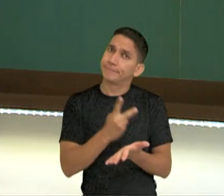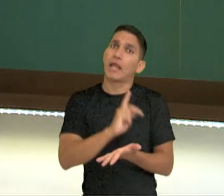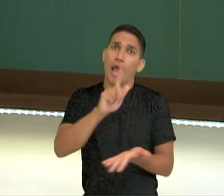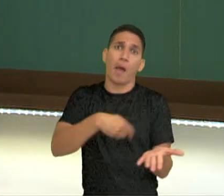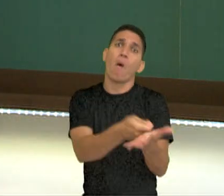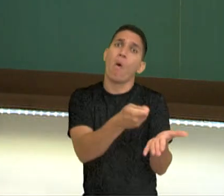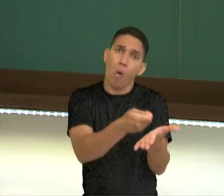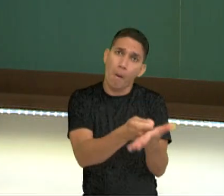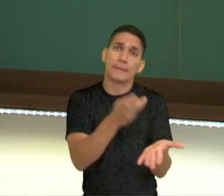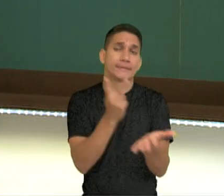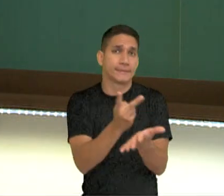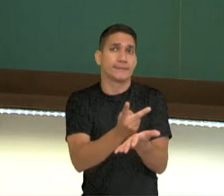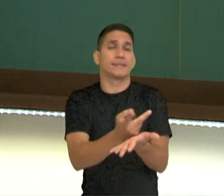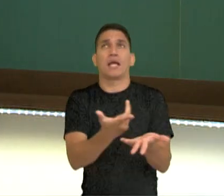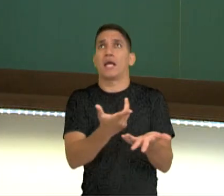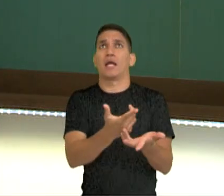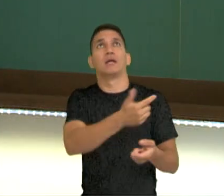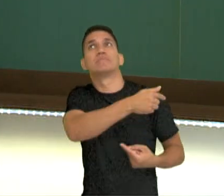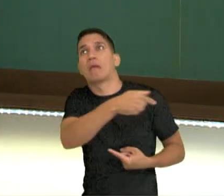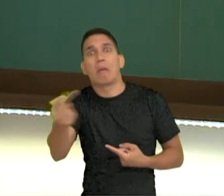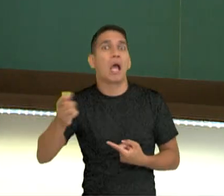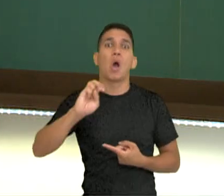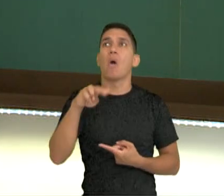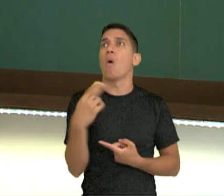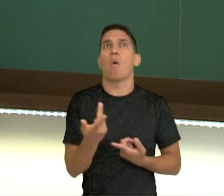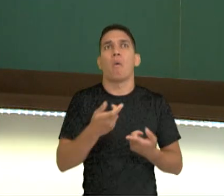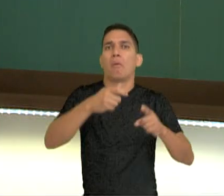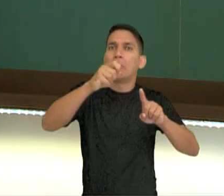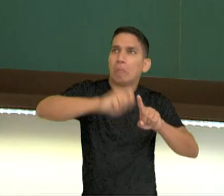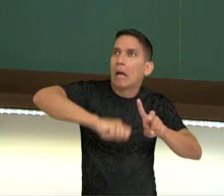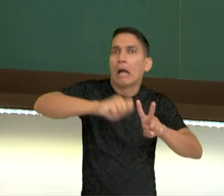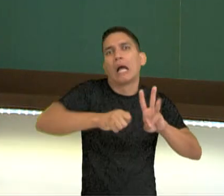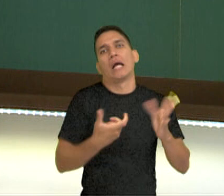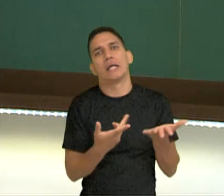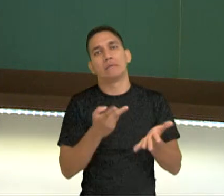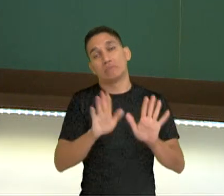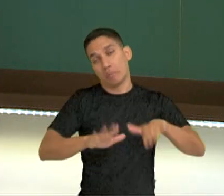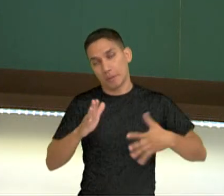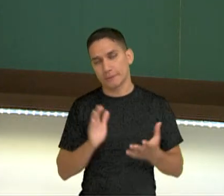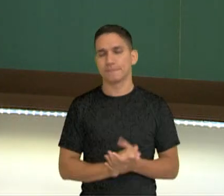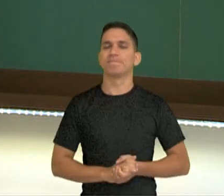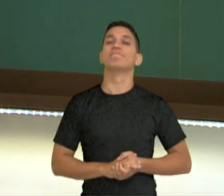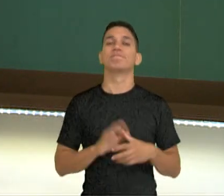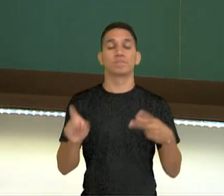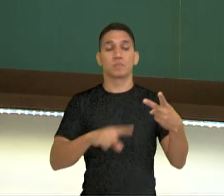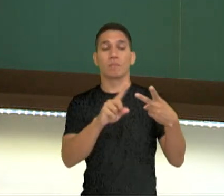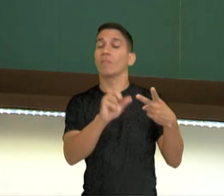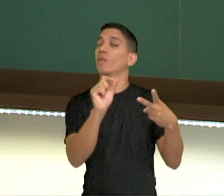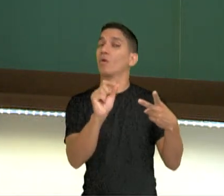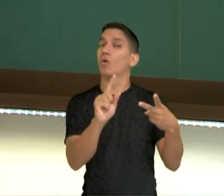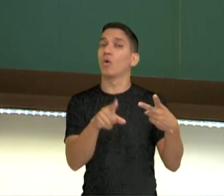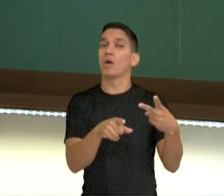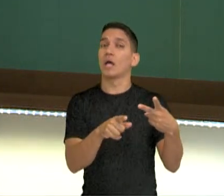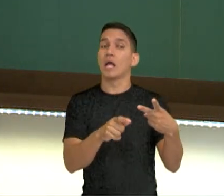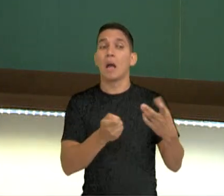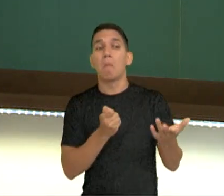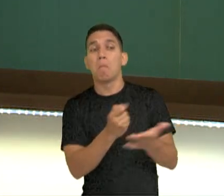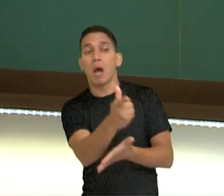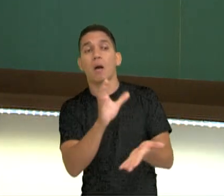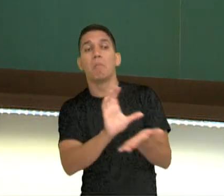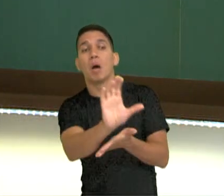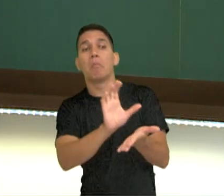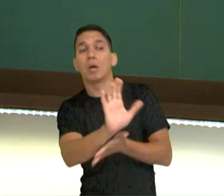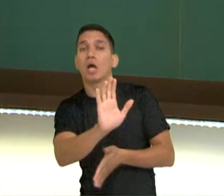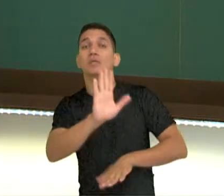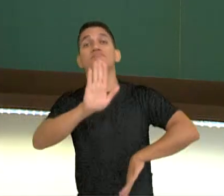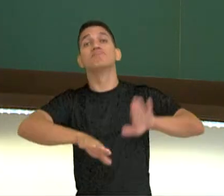acontecer semanalmente ou mensalmente, dependendo do caso. 2, despesas não recorrentes. Por